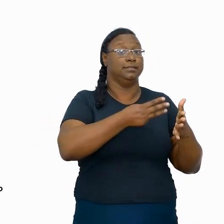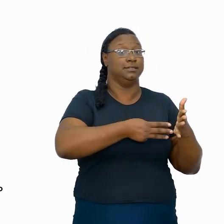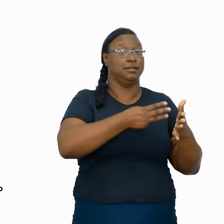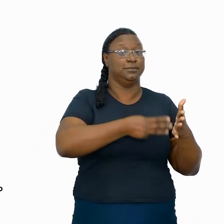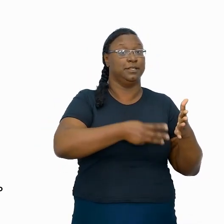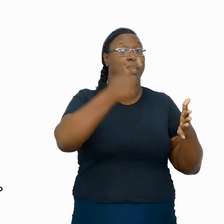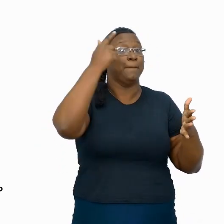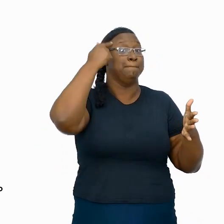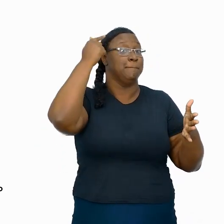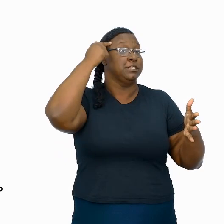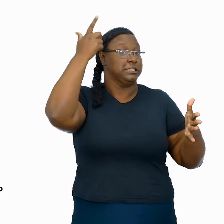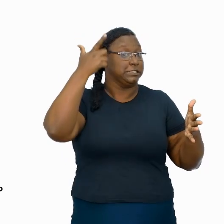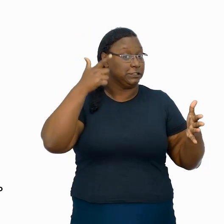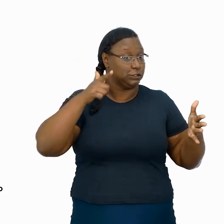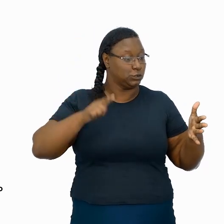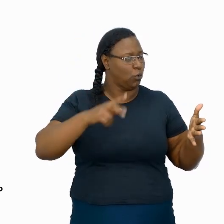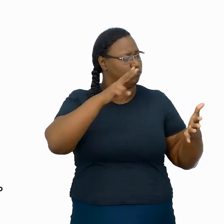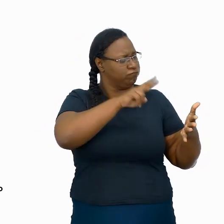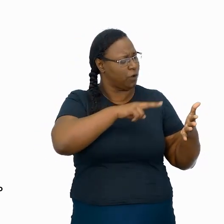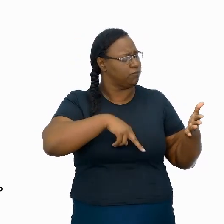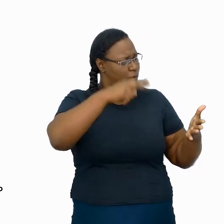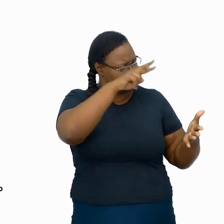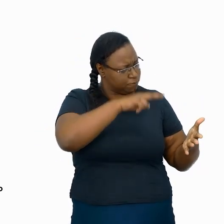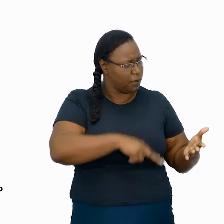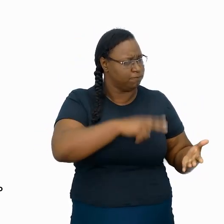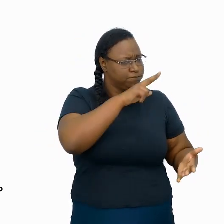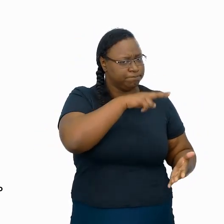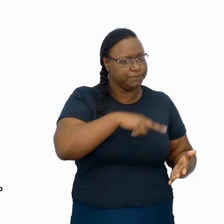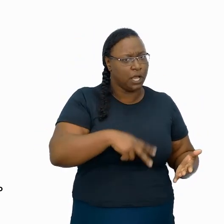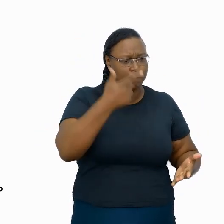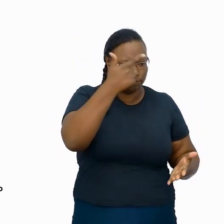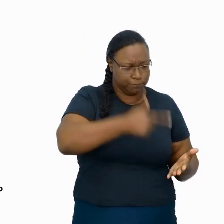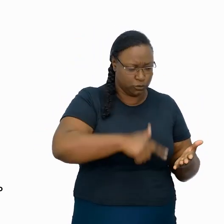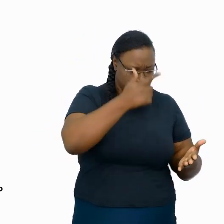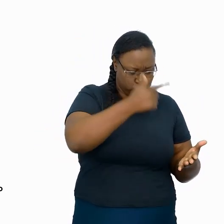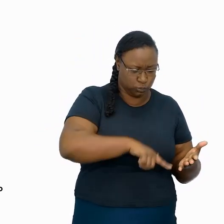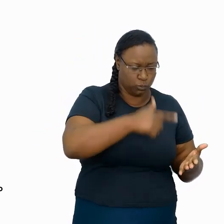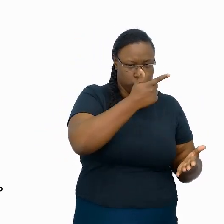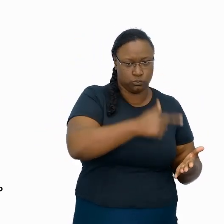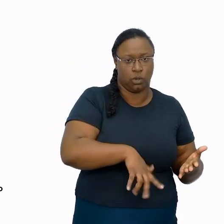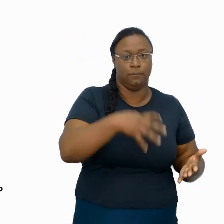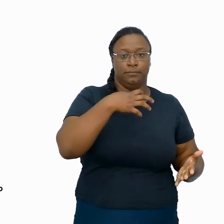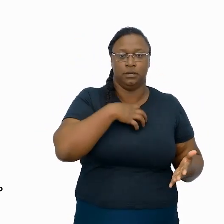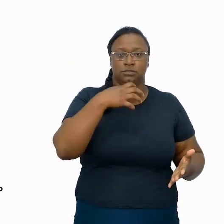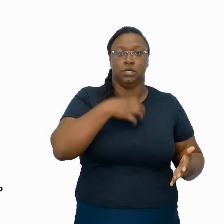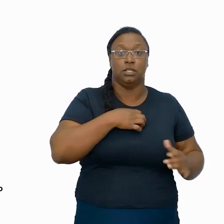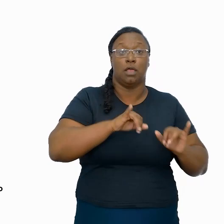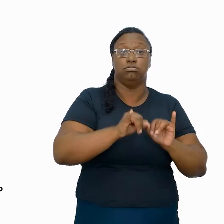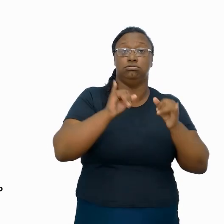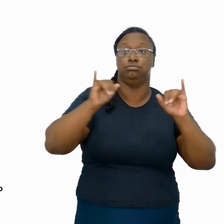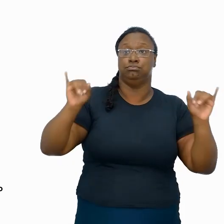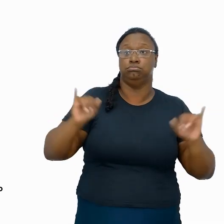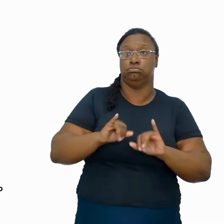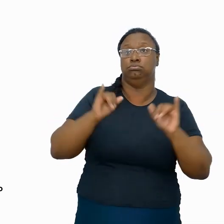pensar de novo, né, verificar os prós e contras de cada forma de produção de energia.